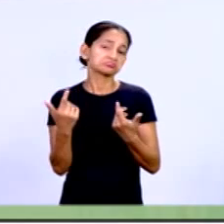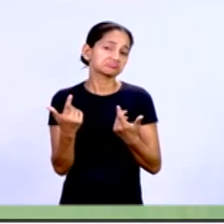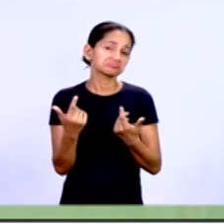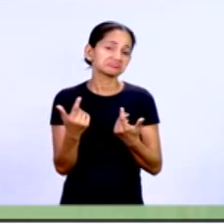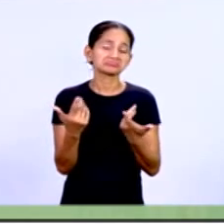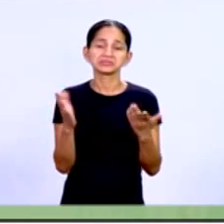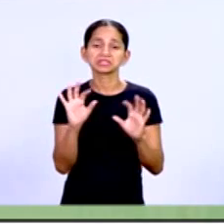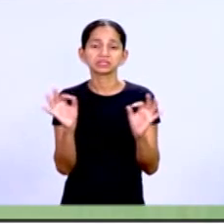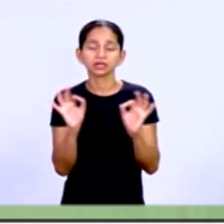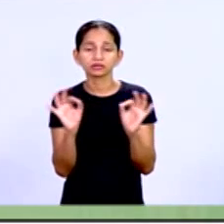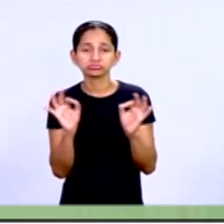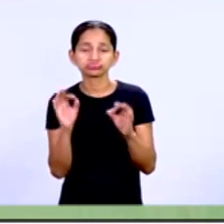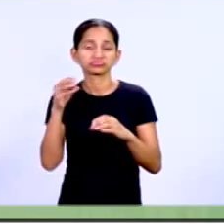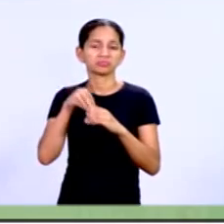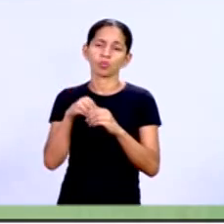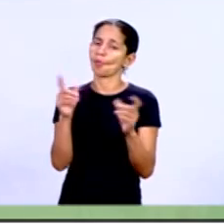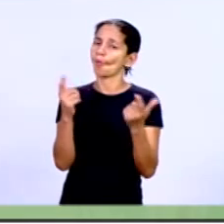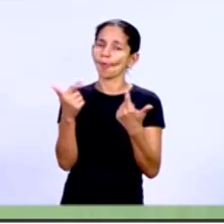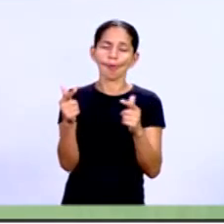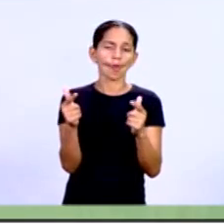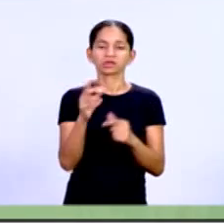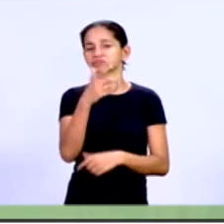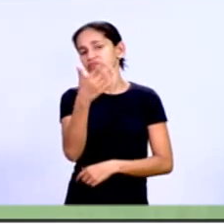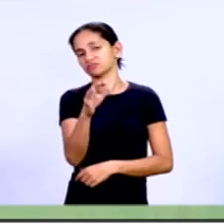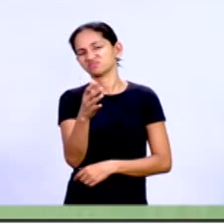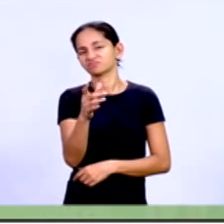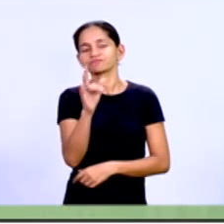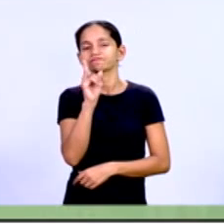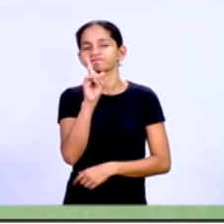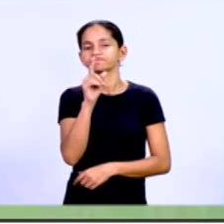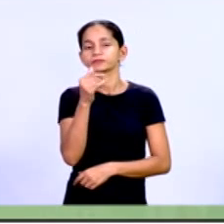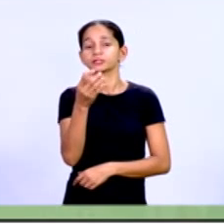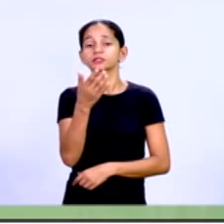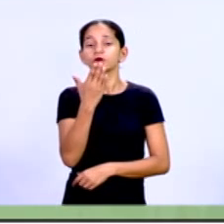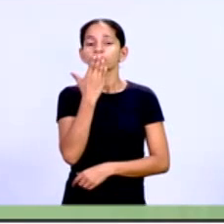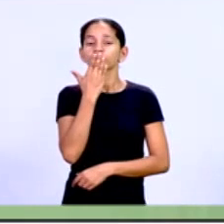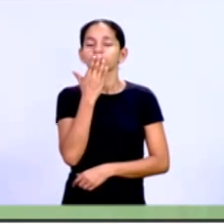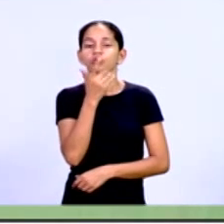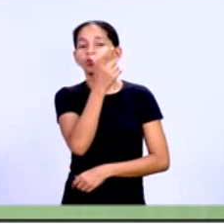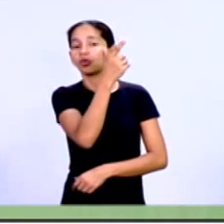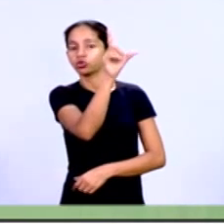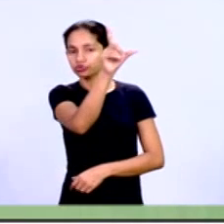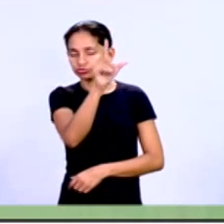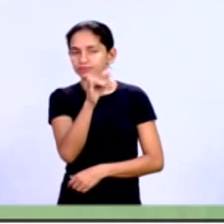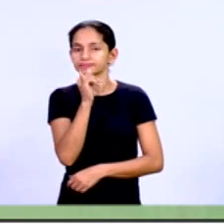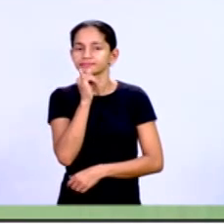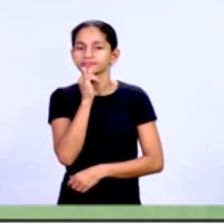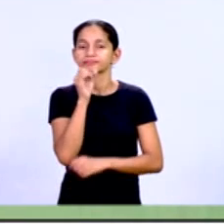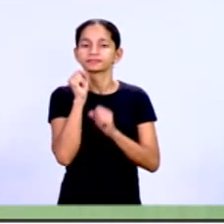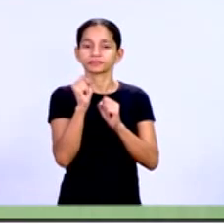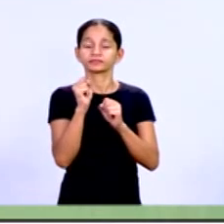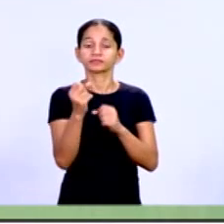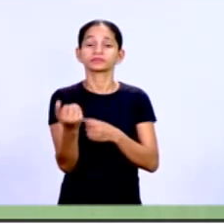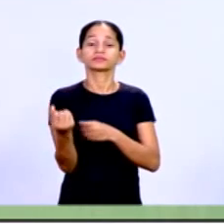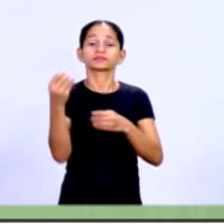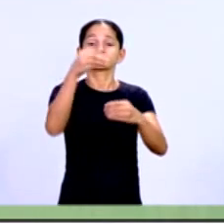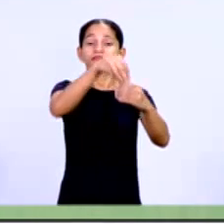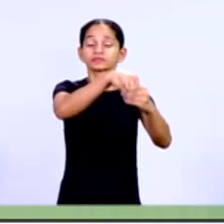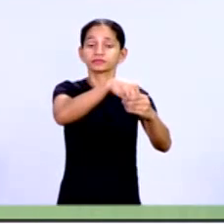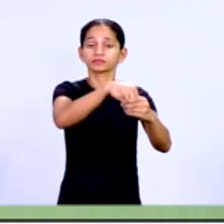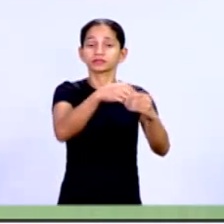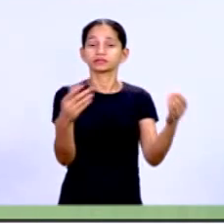de aplicação da poupança, que é capaz de gerar em algum empreendimento próprio, seja colocado